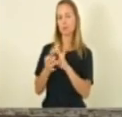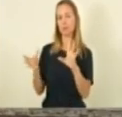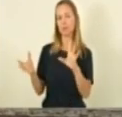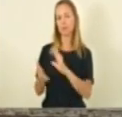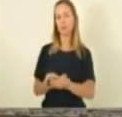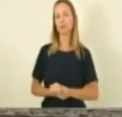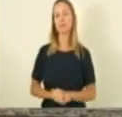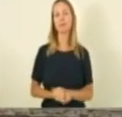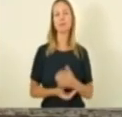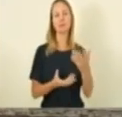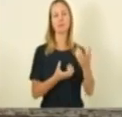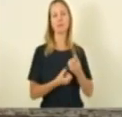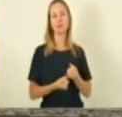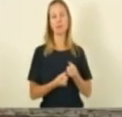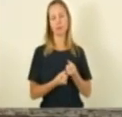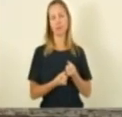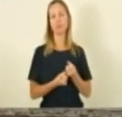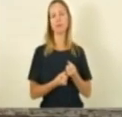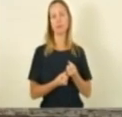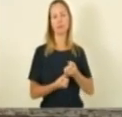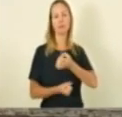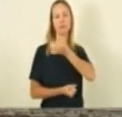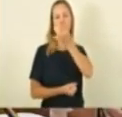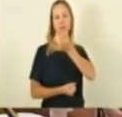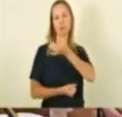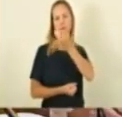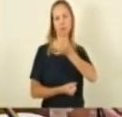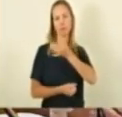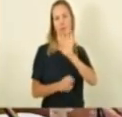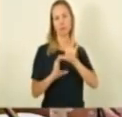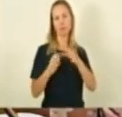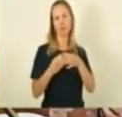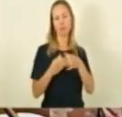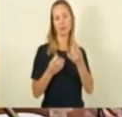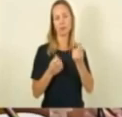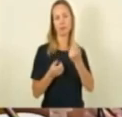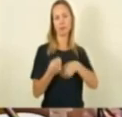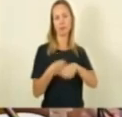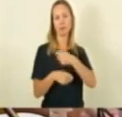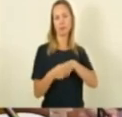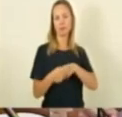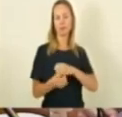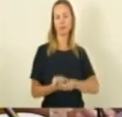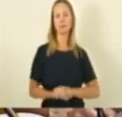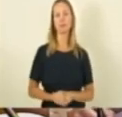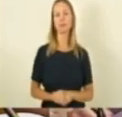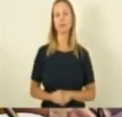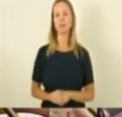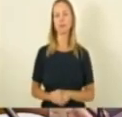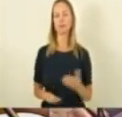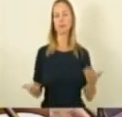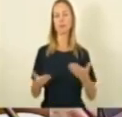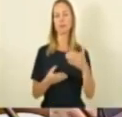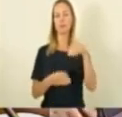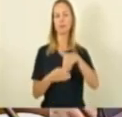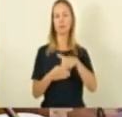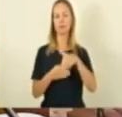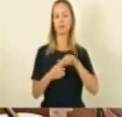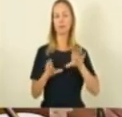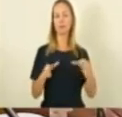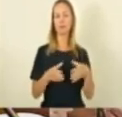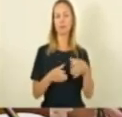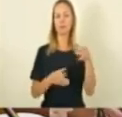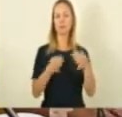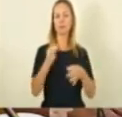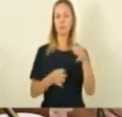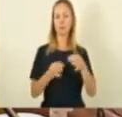Então, vou acolher na Comissão de Justiça a sugestão da Comissão de Finanças e colocar em votação na Comissão de